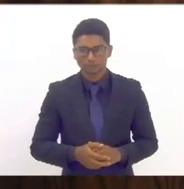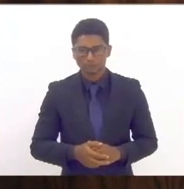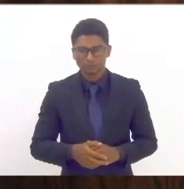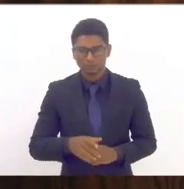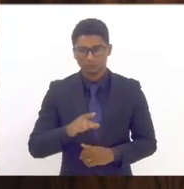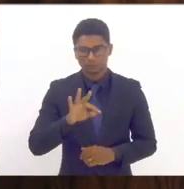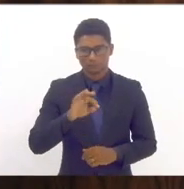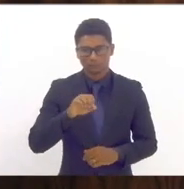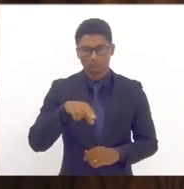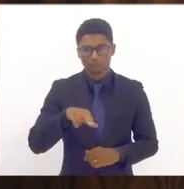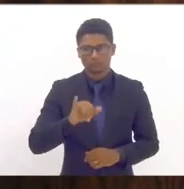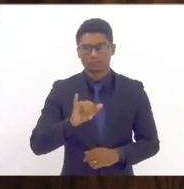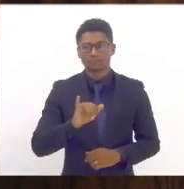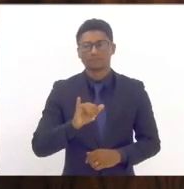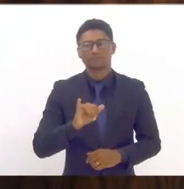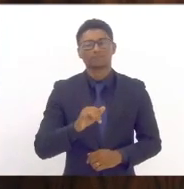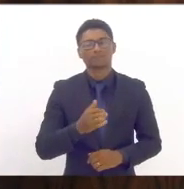Chalita,